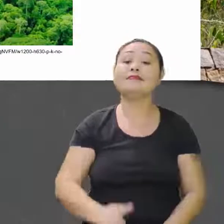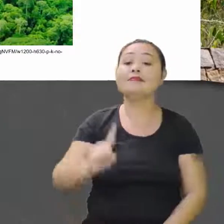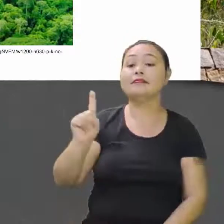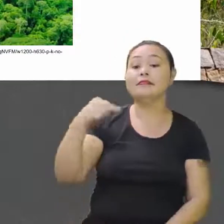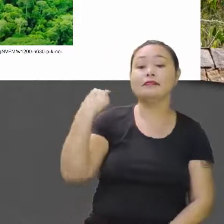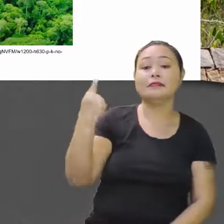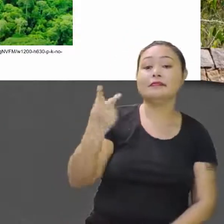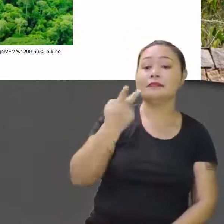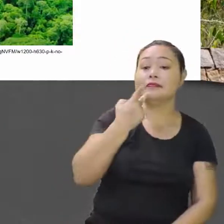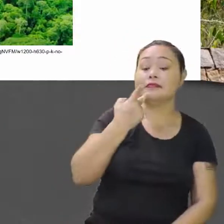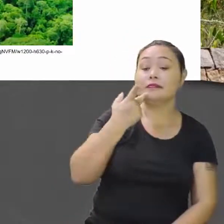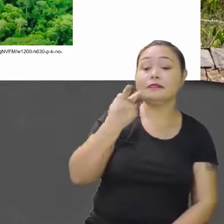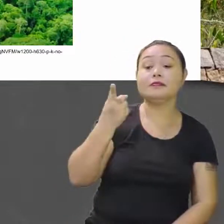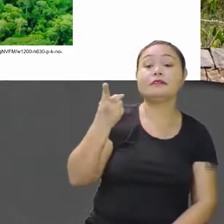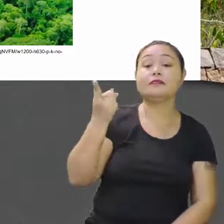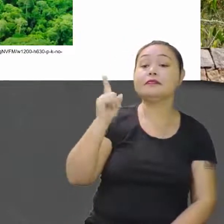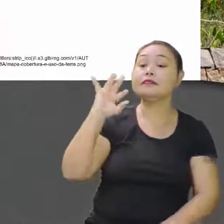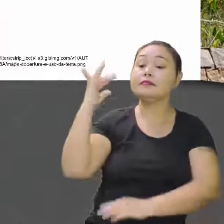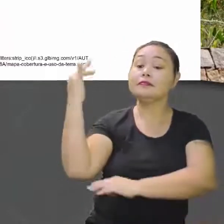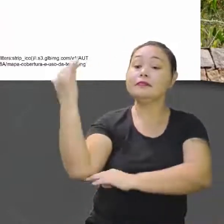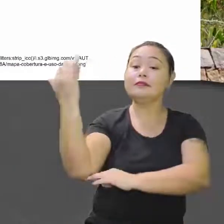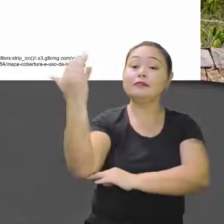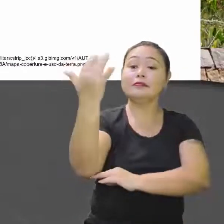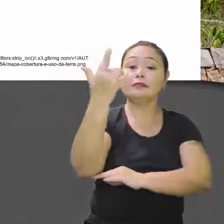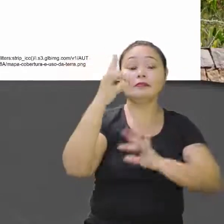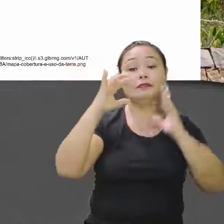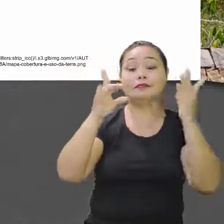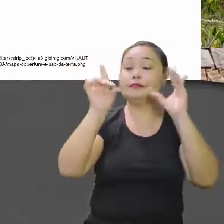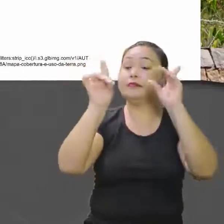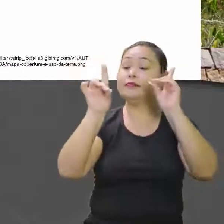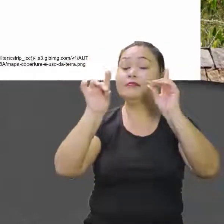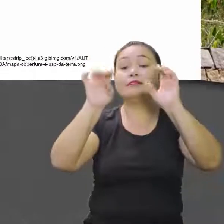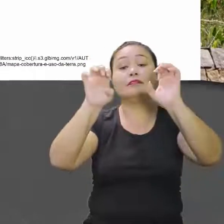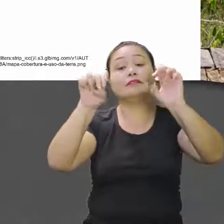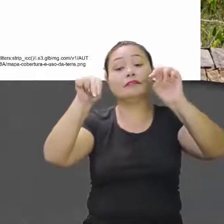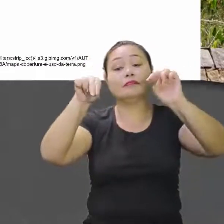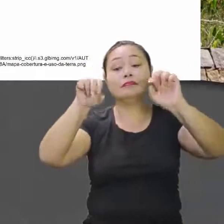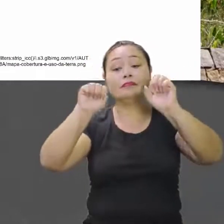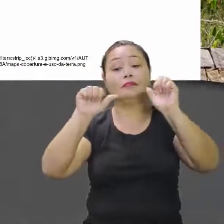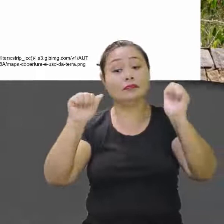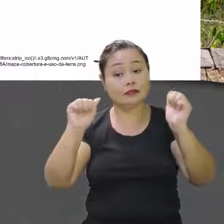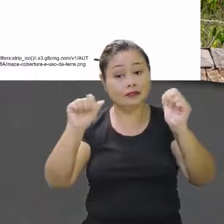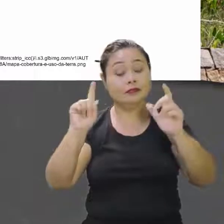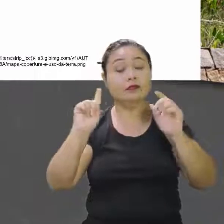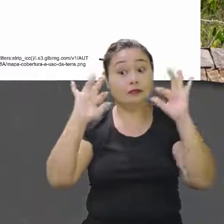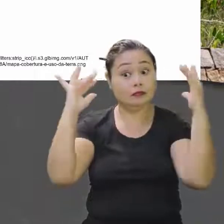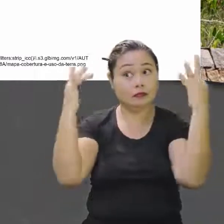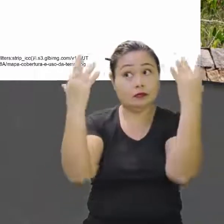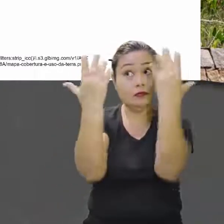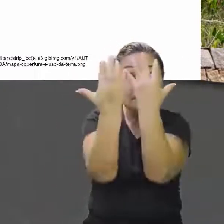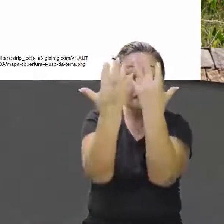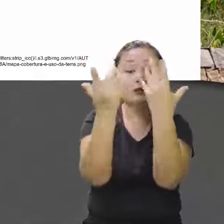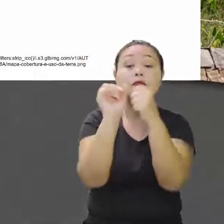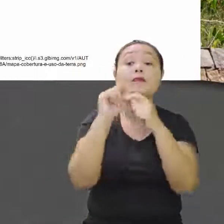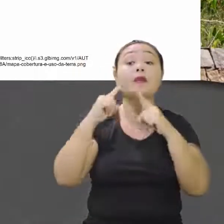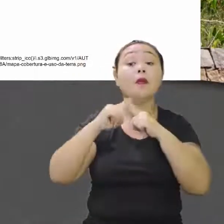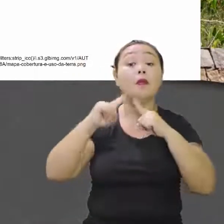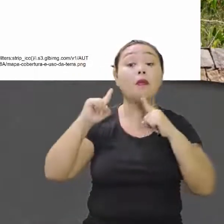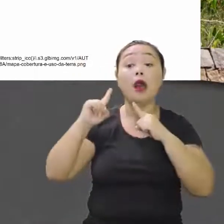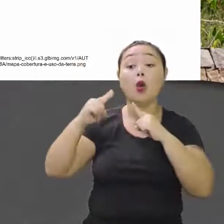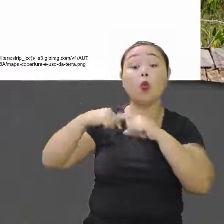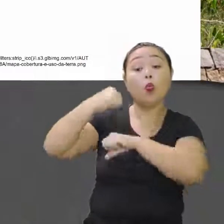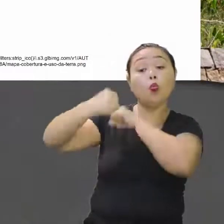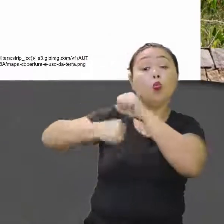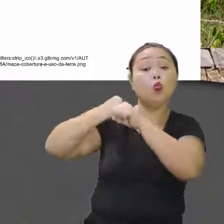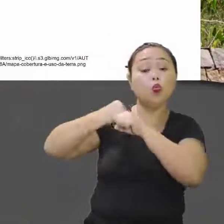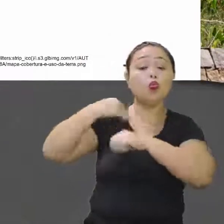Portanto, quando nós falamos dessa vegetação, ela é densa. Mas, nos últimos anos,